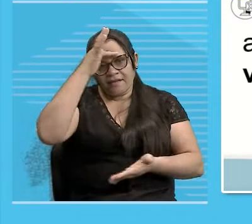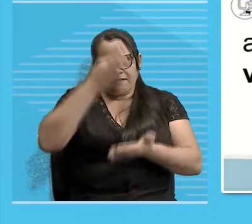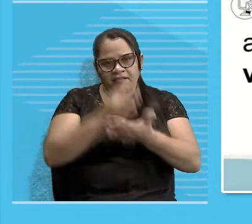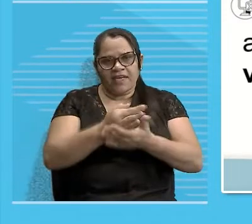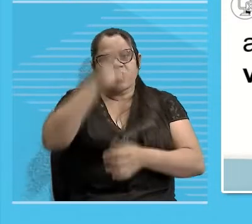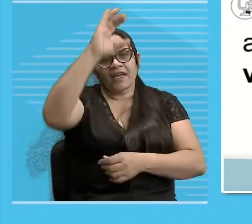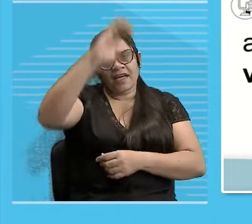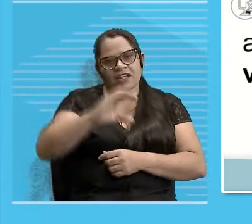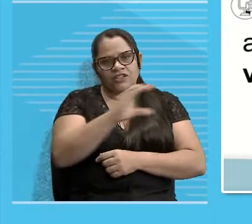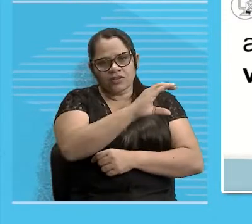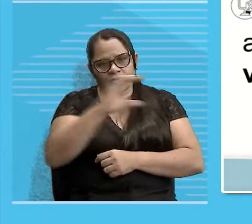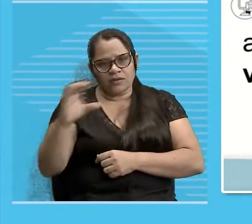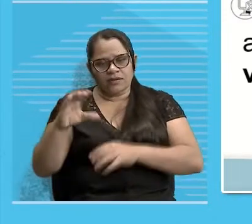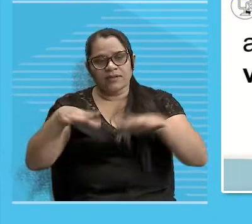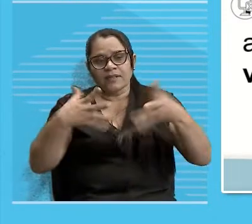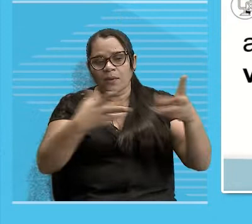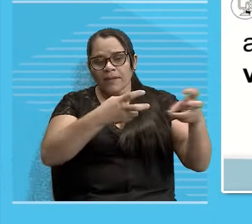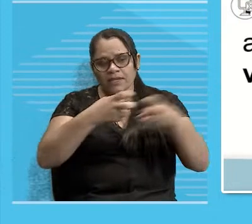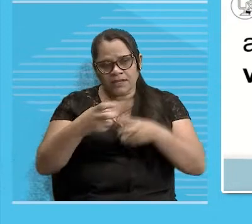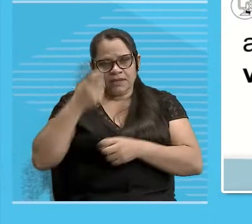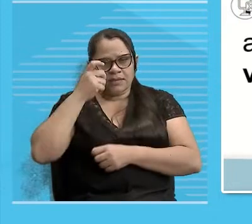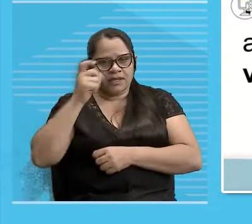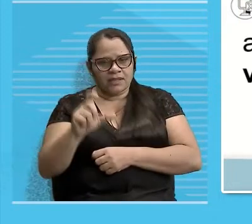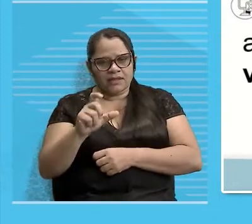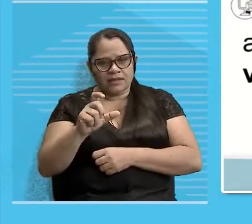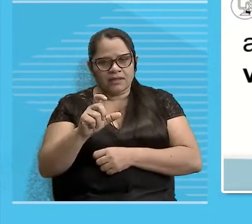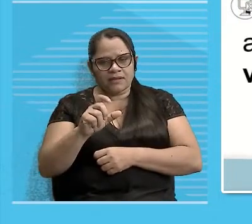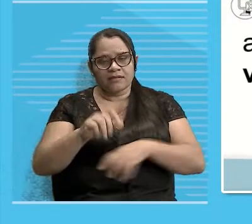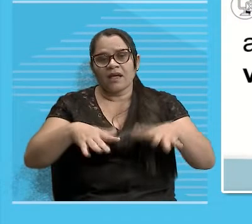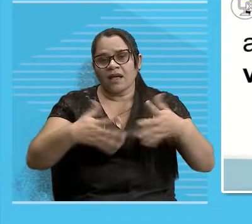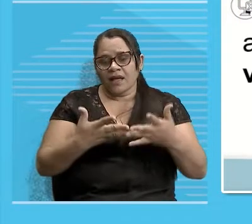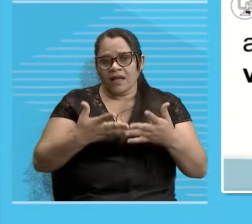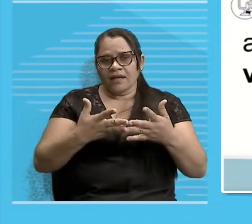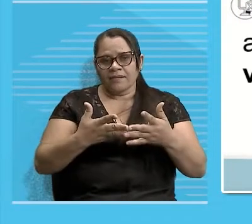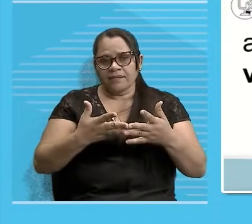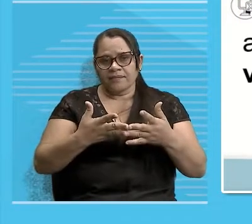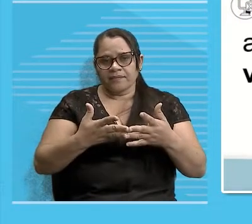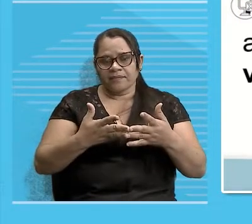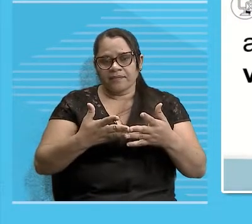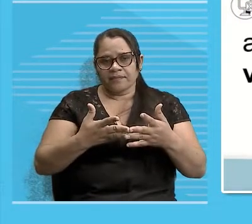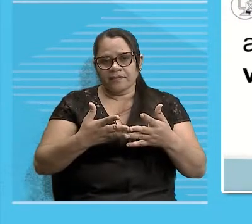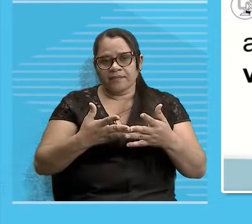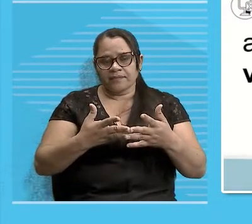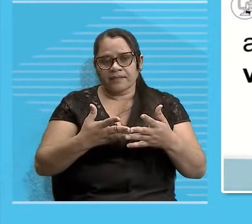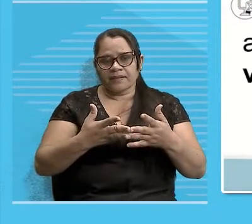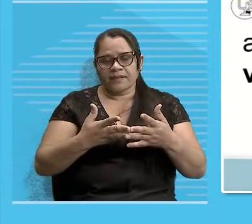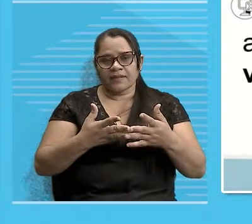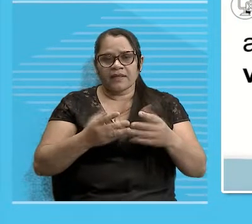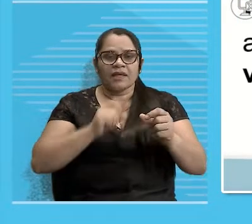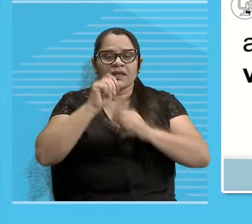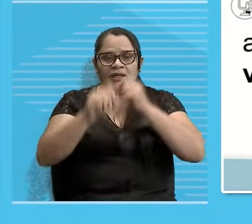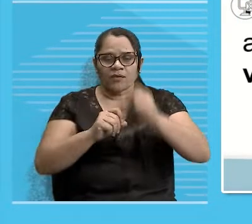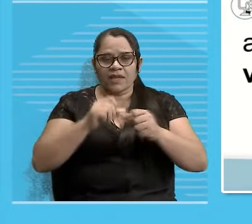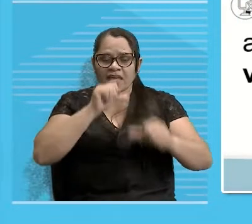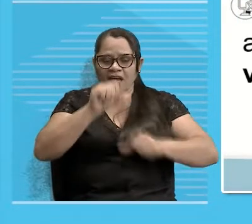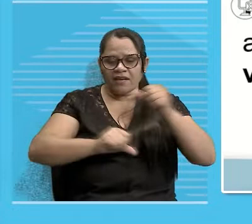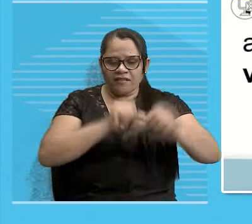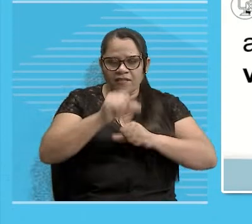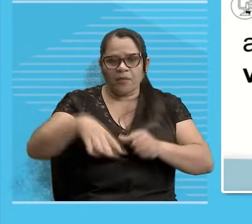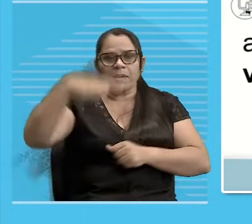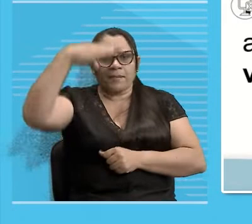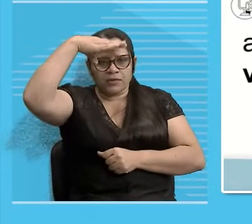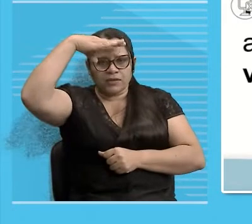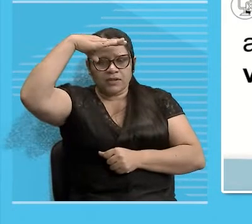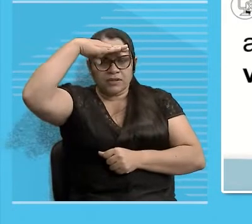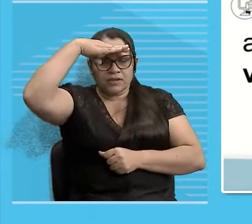Olha que interessante. Ah, tio, então quer dizer que a reforma protestante critica a igreja, vai de